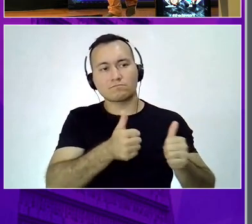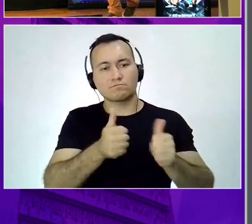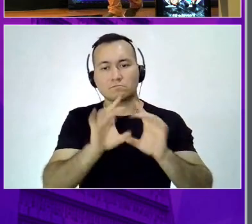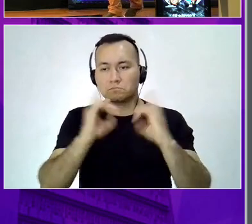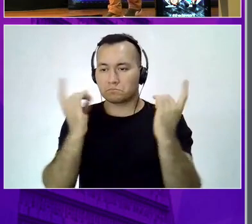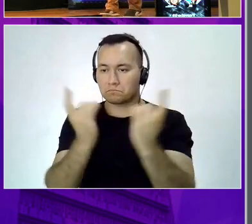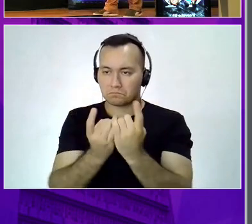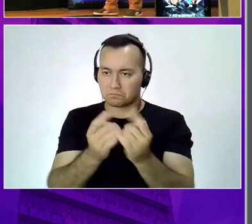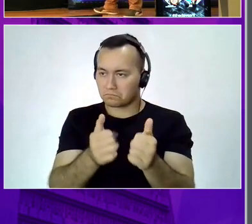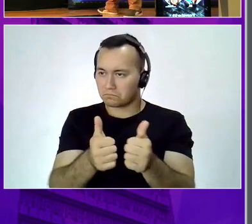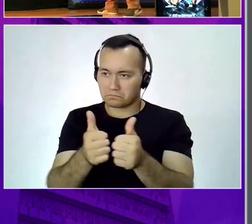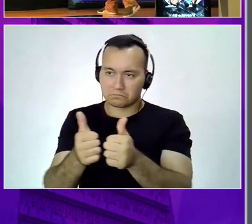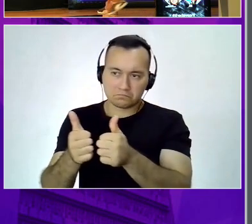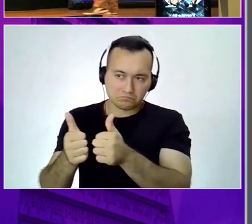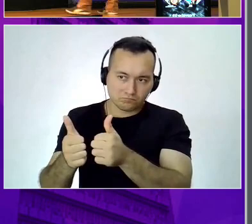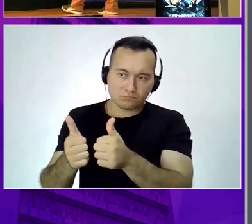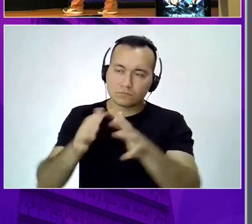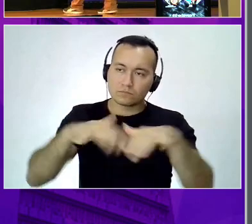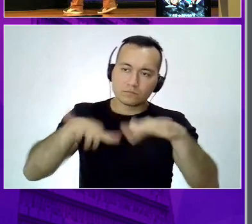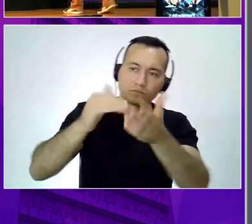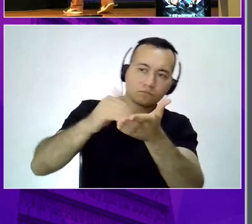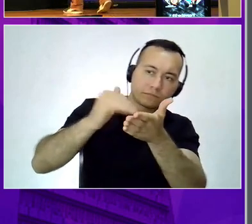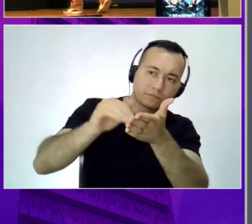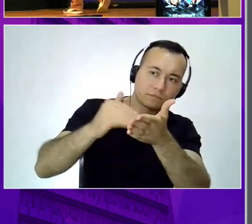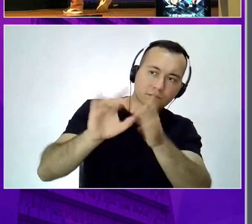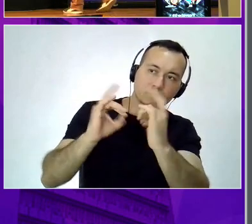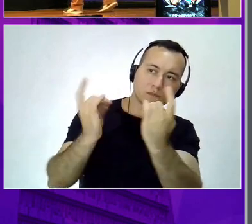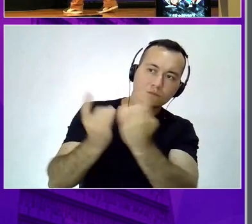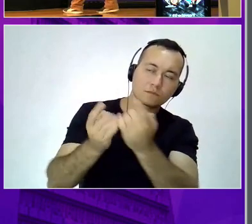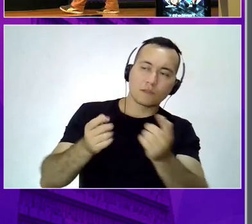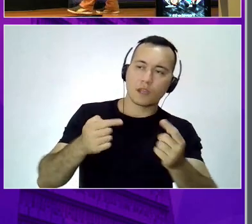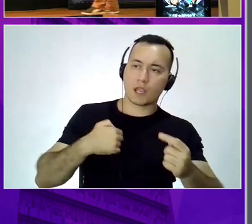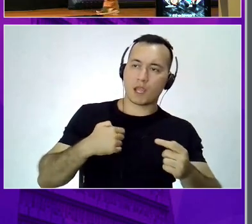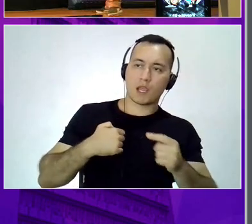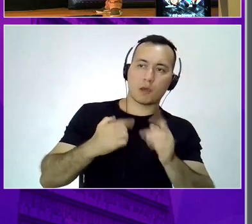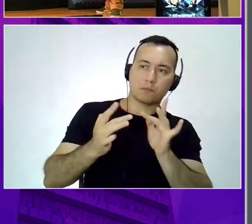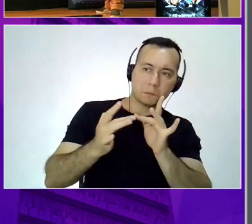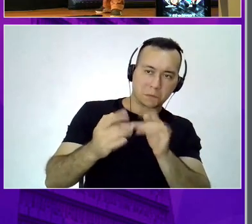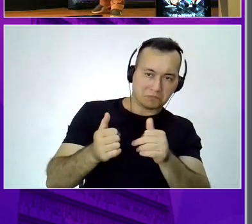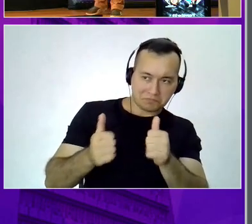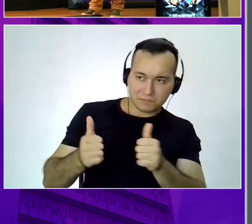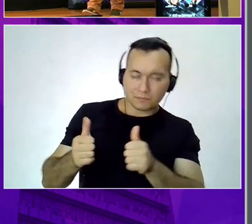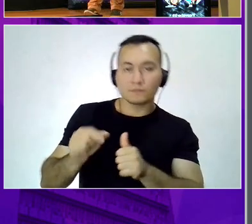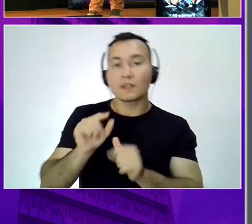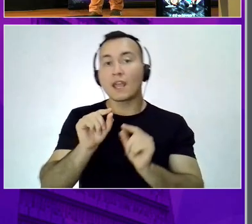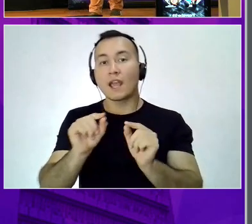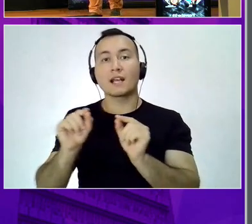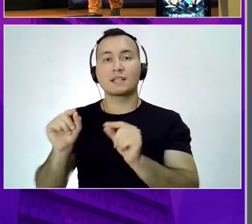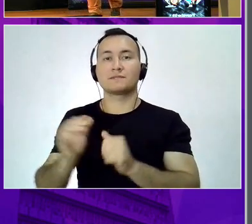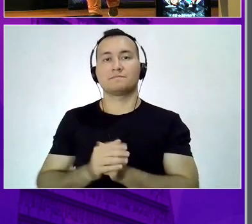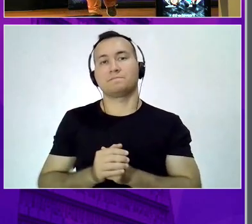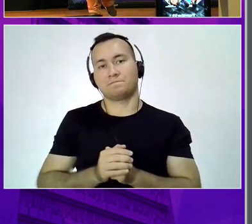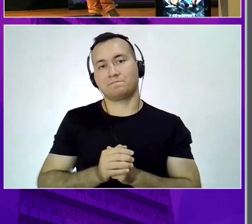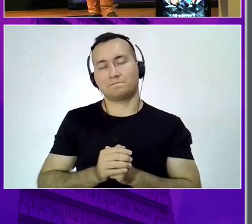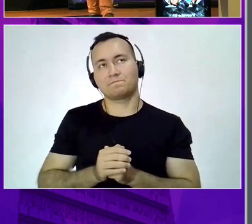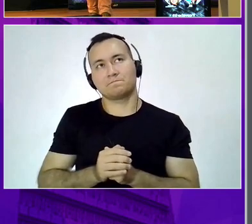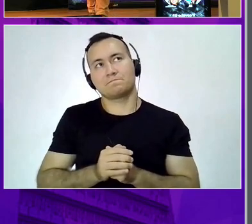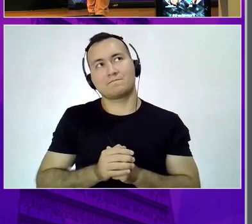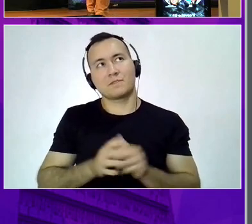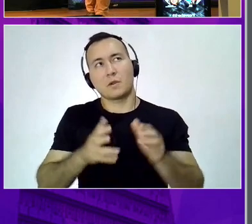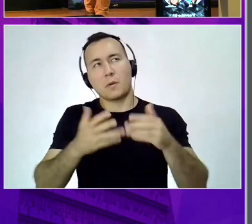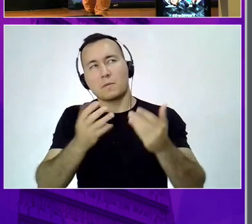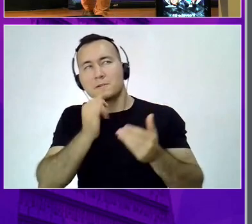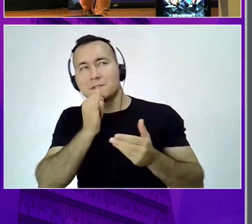aqui, às vezes você... Por que isso aqui é importante? Às vezes tem aquela iniciativa, aquele lugar onde os executivos olham com um